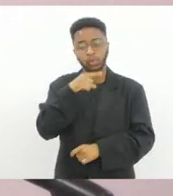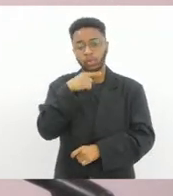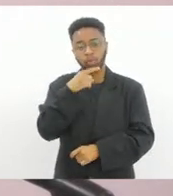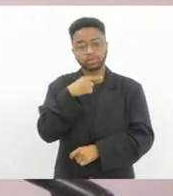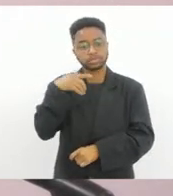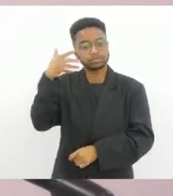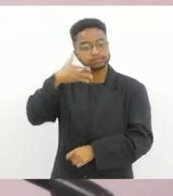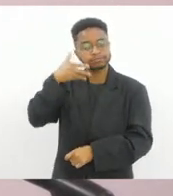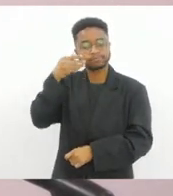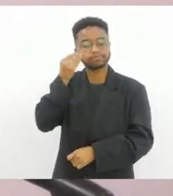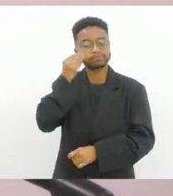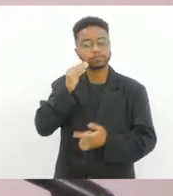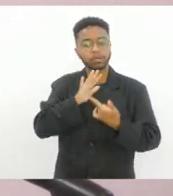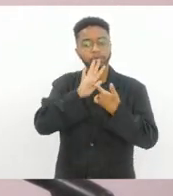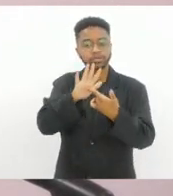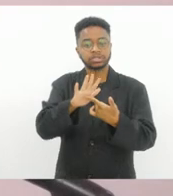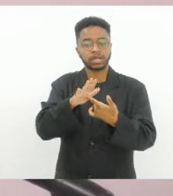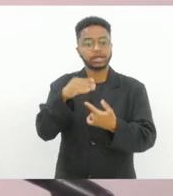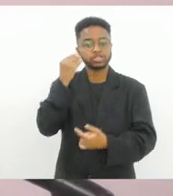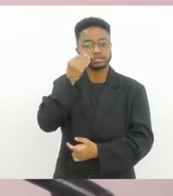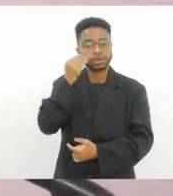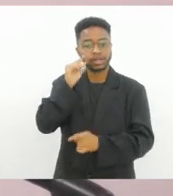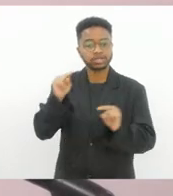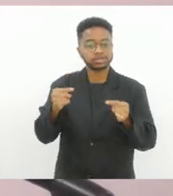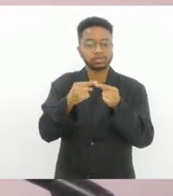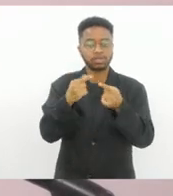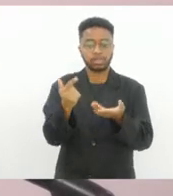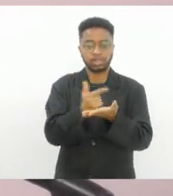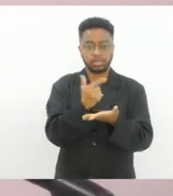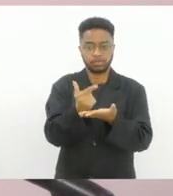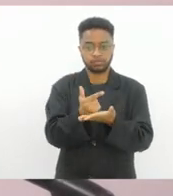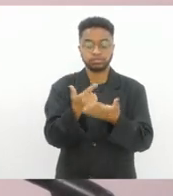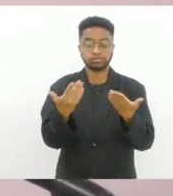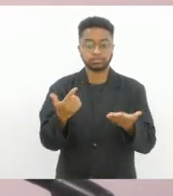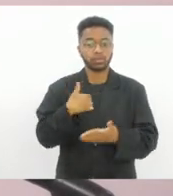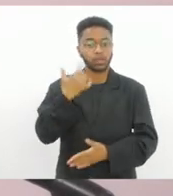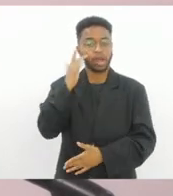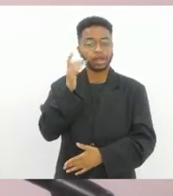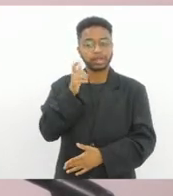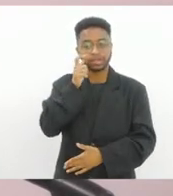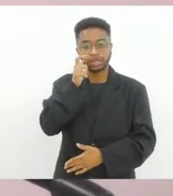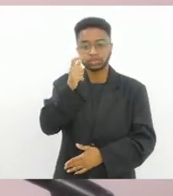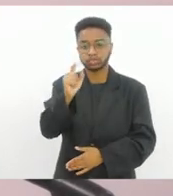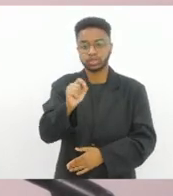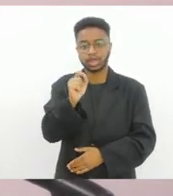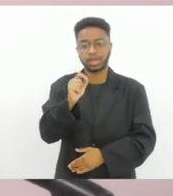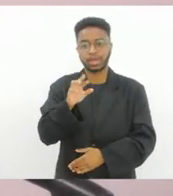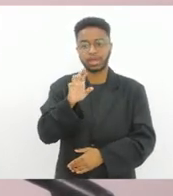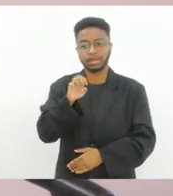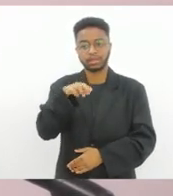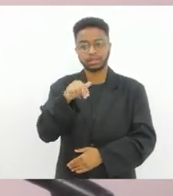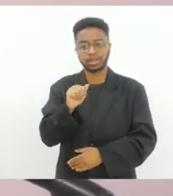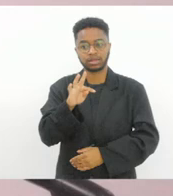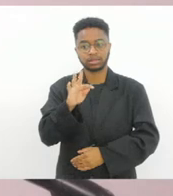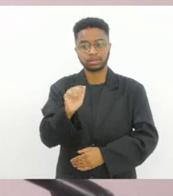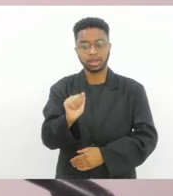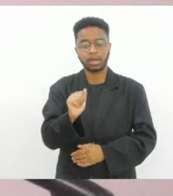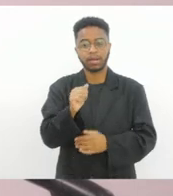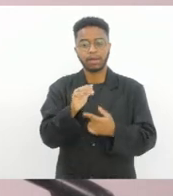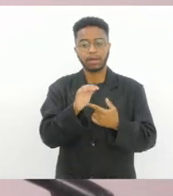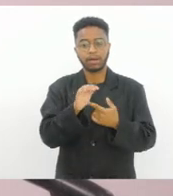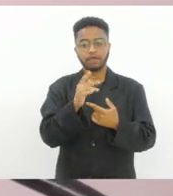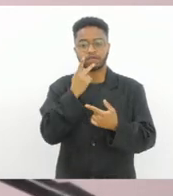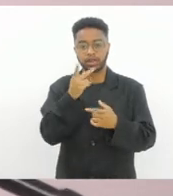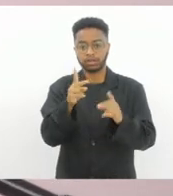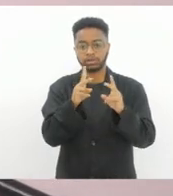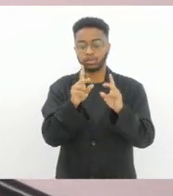dessa experiência o tema de um livro. Achei interessante que, logo antes da fala, então, a Renata traz de um certo lugar